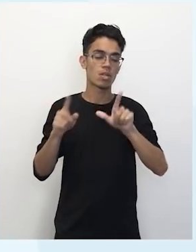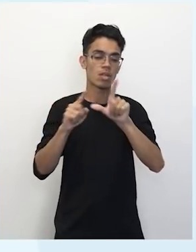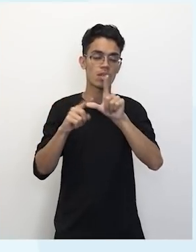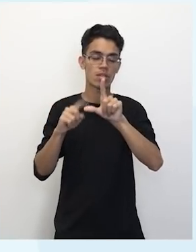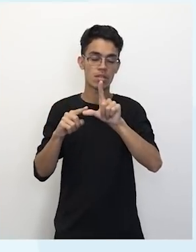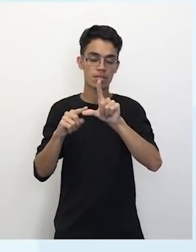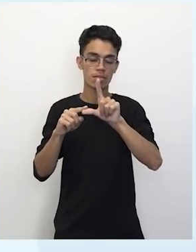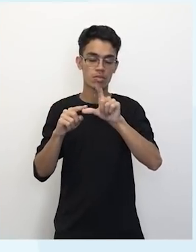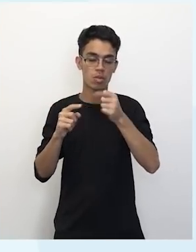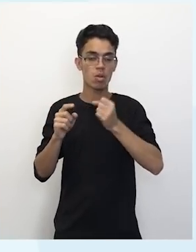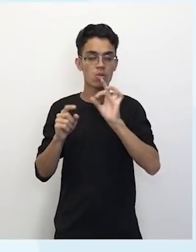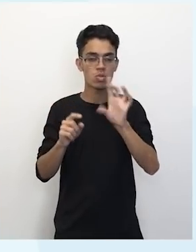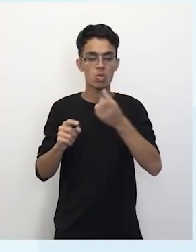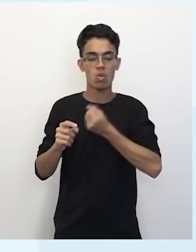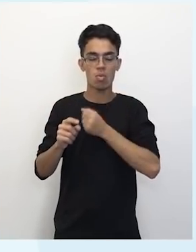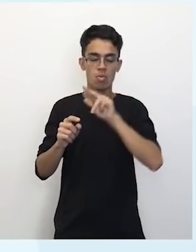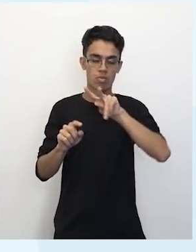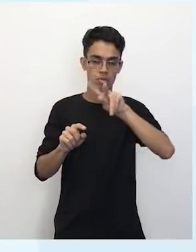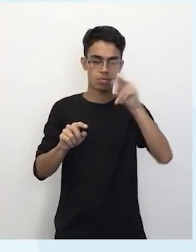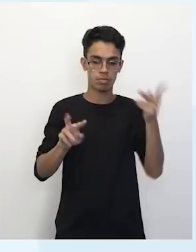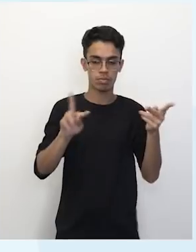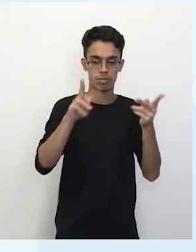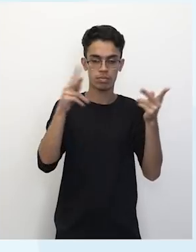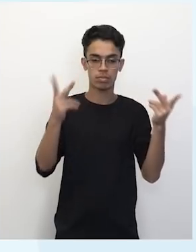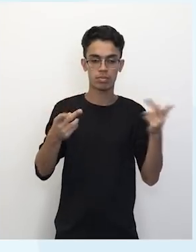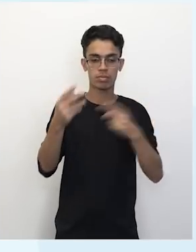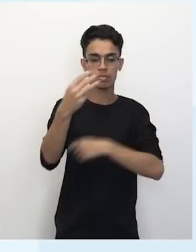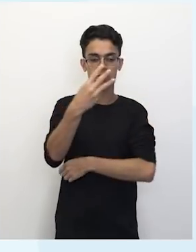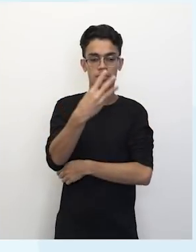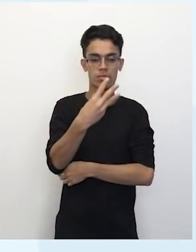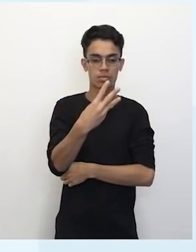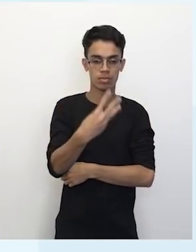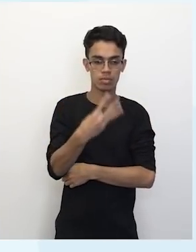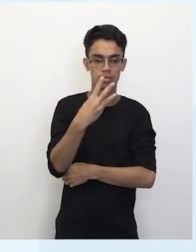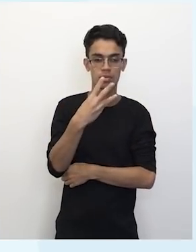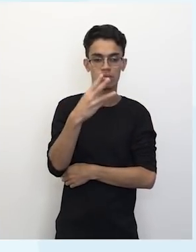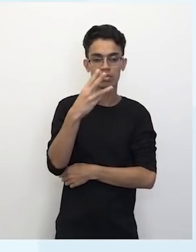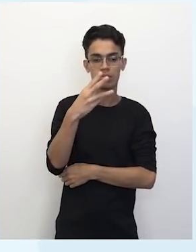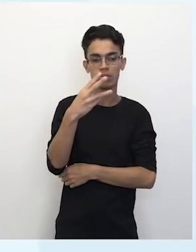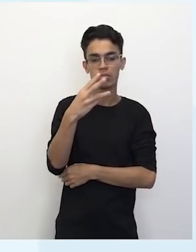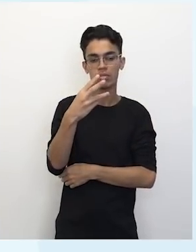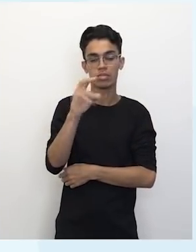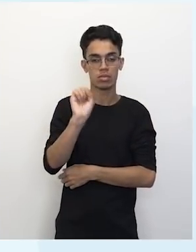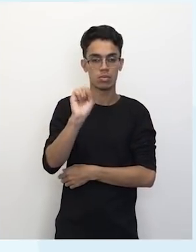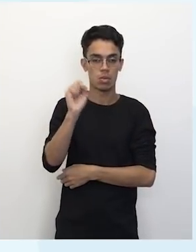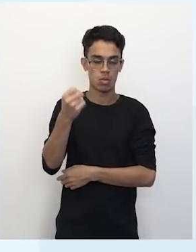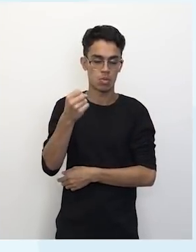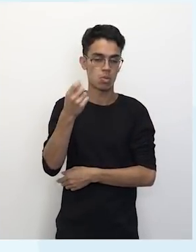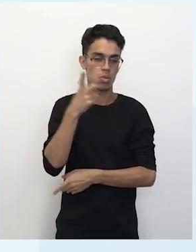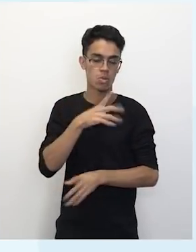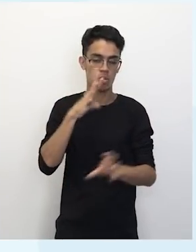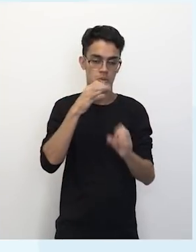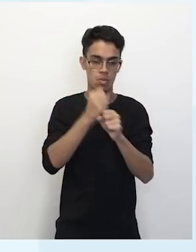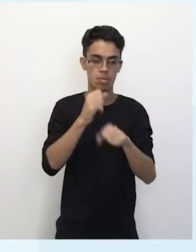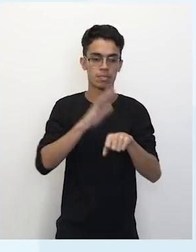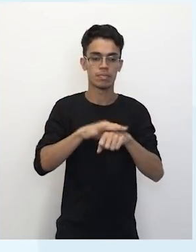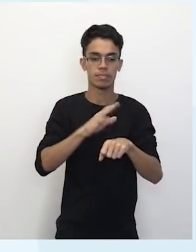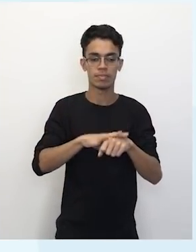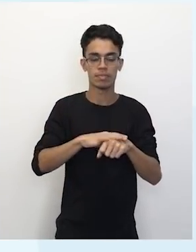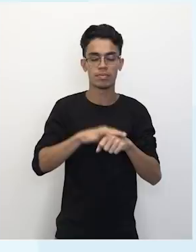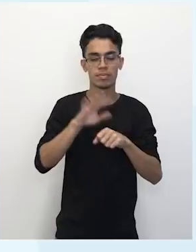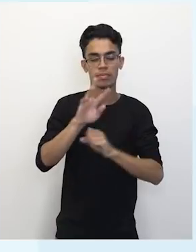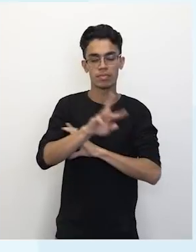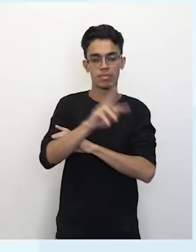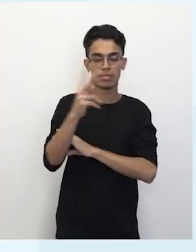O 3 com o 8 dá para fazer a continha? Já faço. Separo esses que estão em lados opostos. E aí, o que a gente tem? Ó,